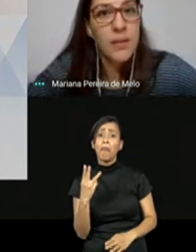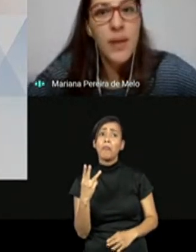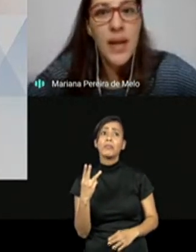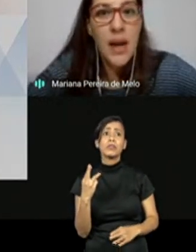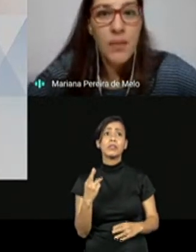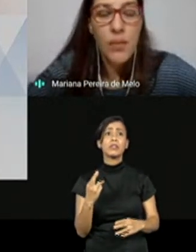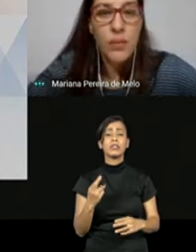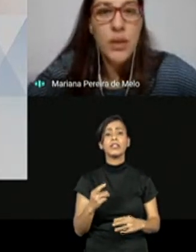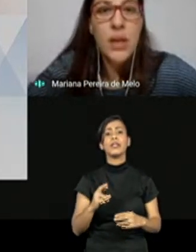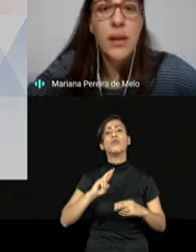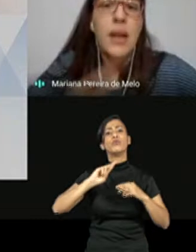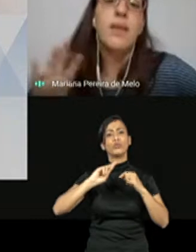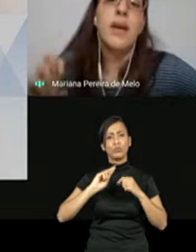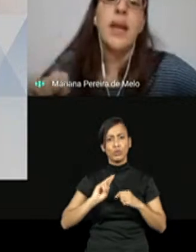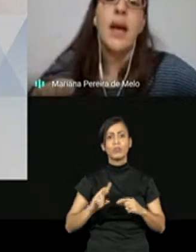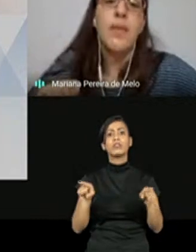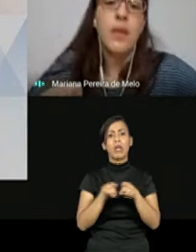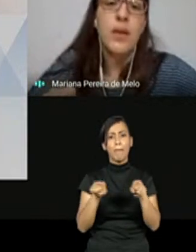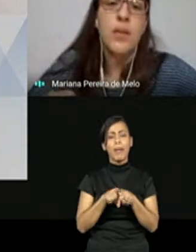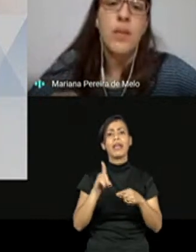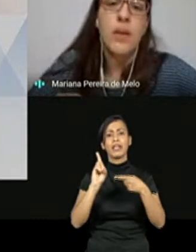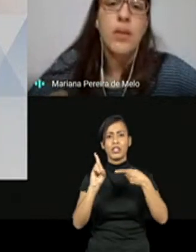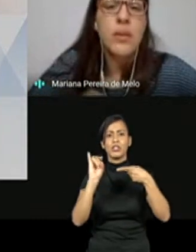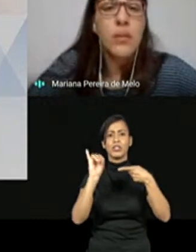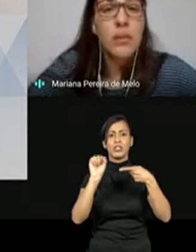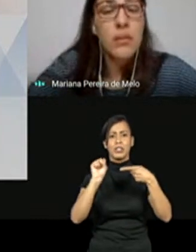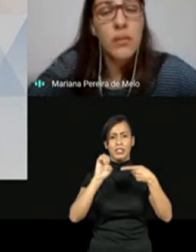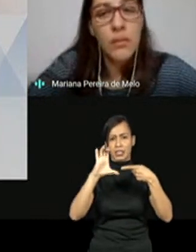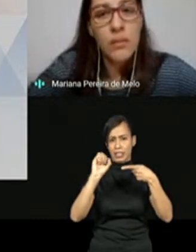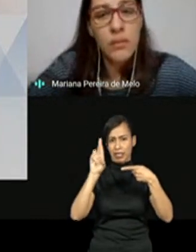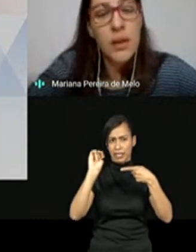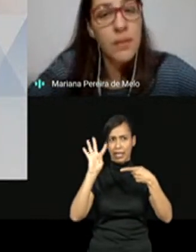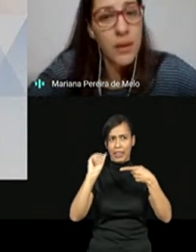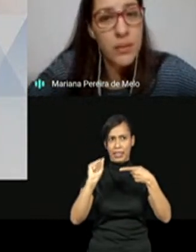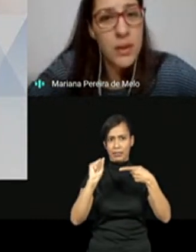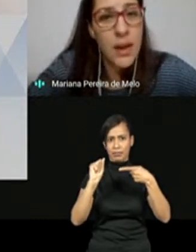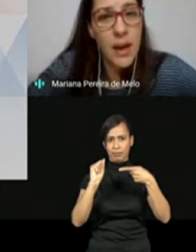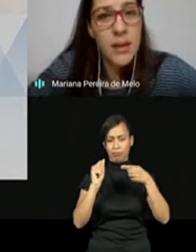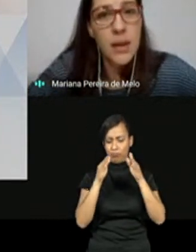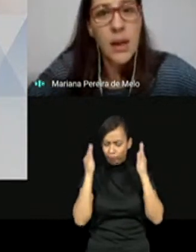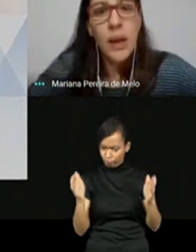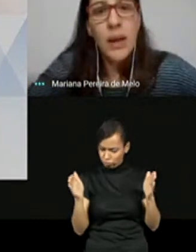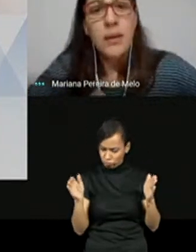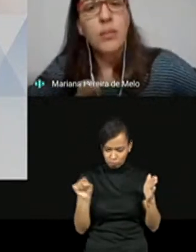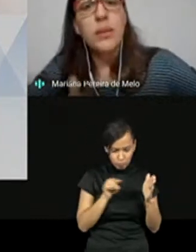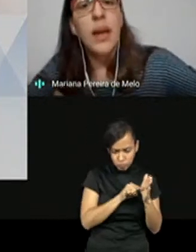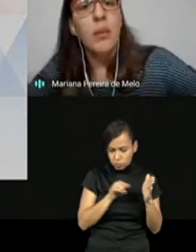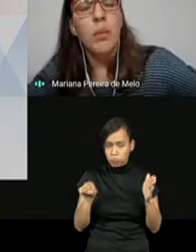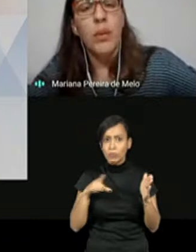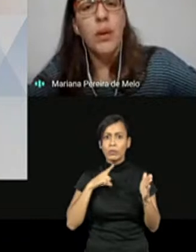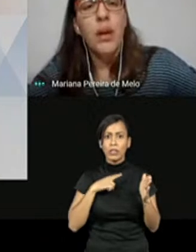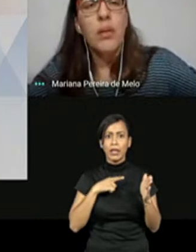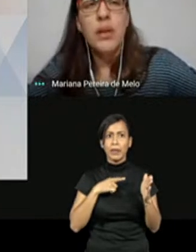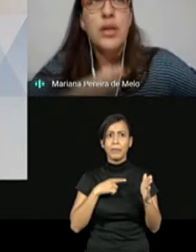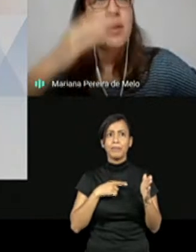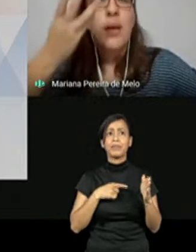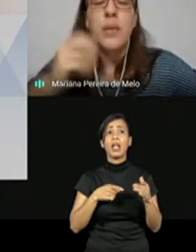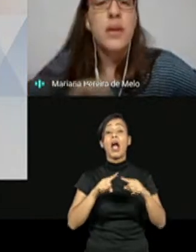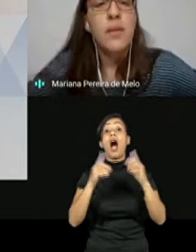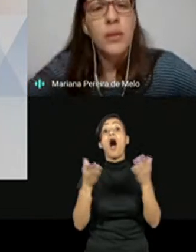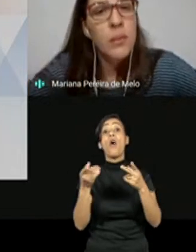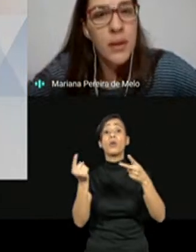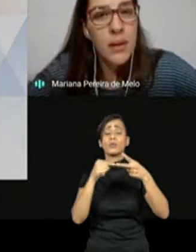discreta. Variável contínua, aquela variável que assume valores num intervalo dos reais. Então, tempo. Quando a gente